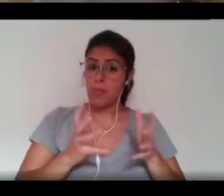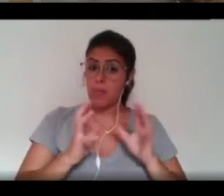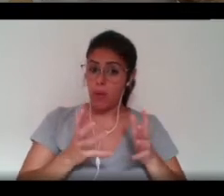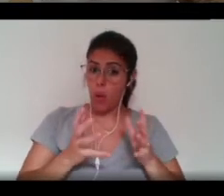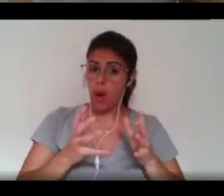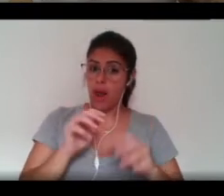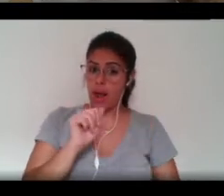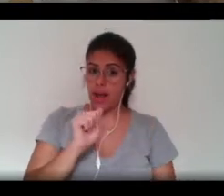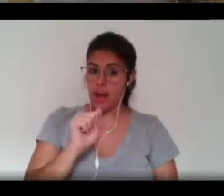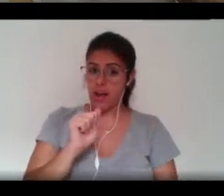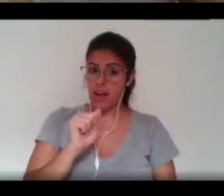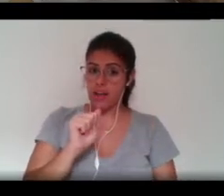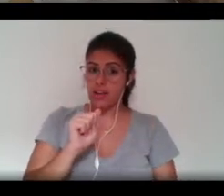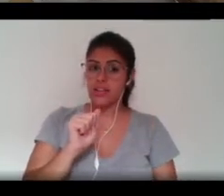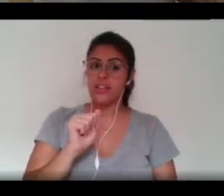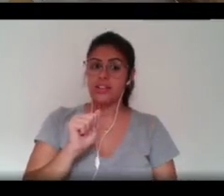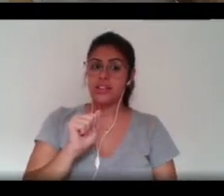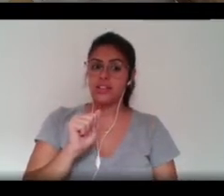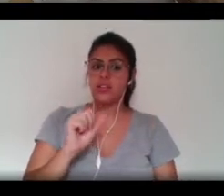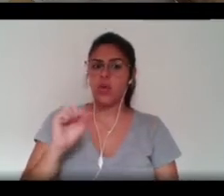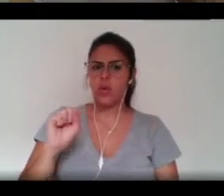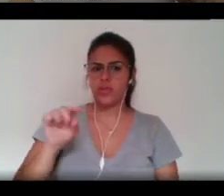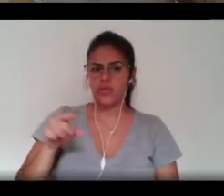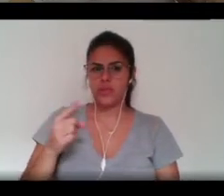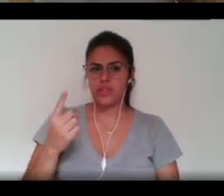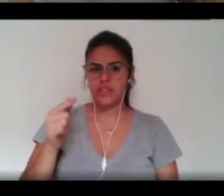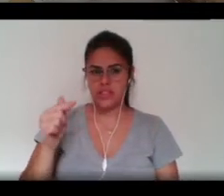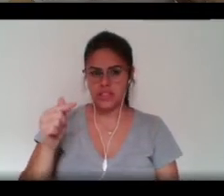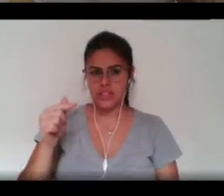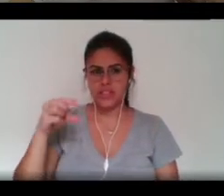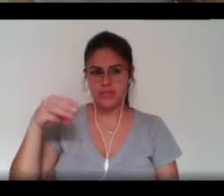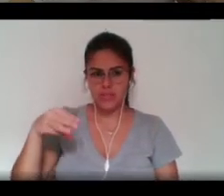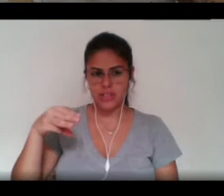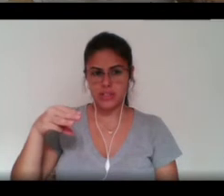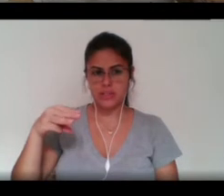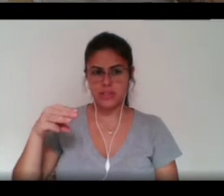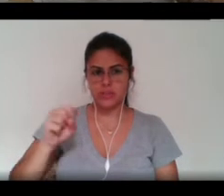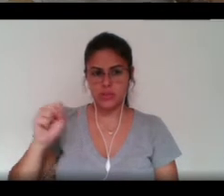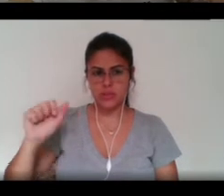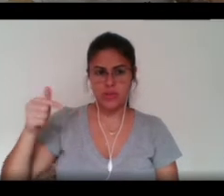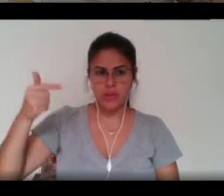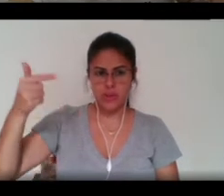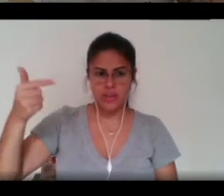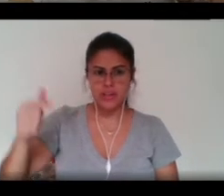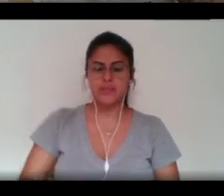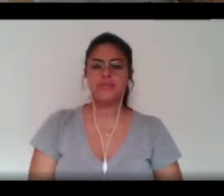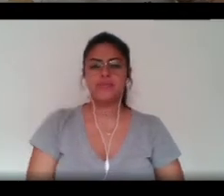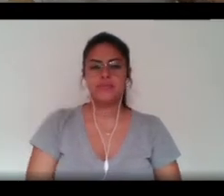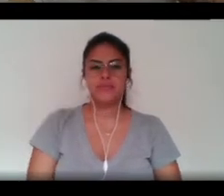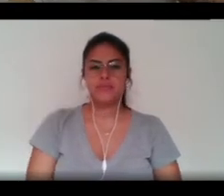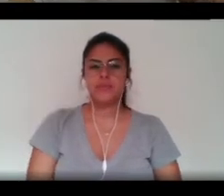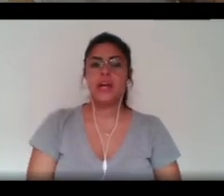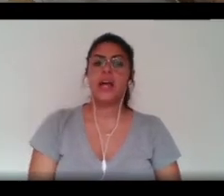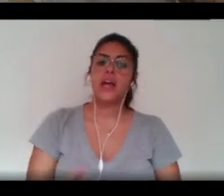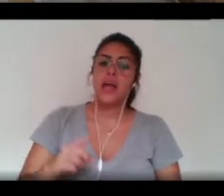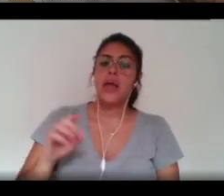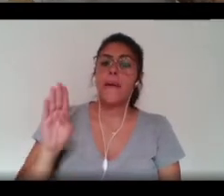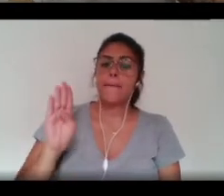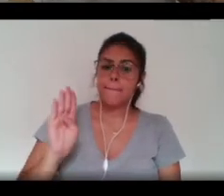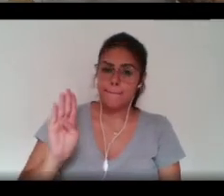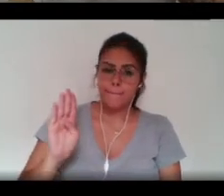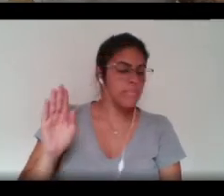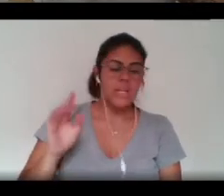A, com 8,17 metros por segundo ao quadrado. Em vermelho, eu tenho o movimento da bola